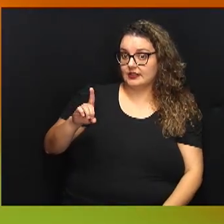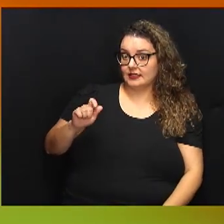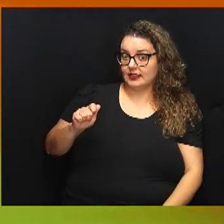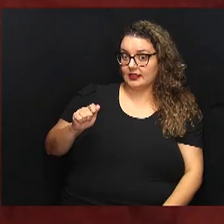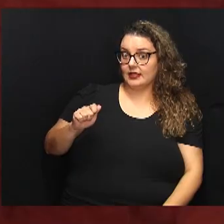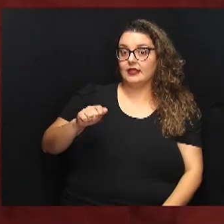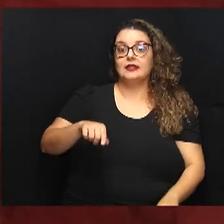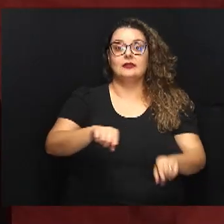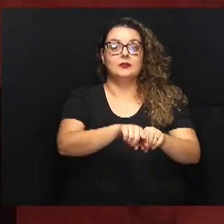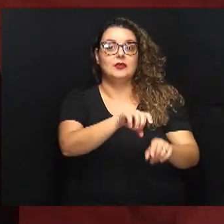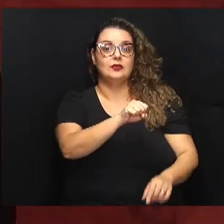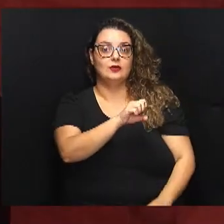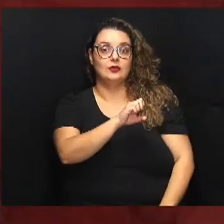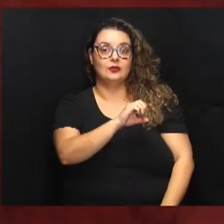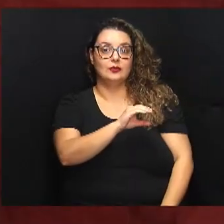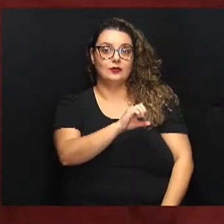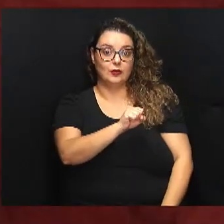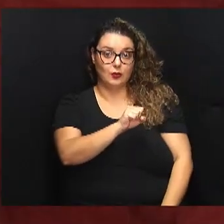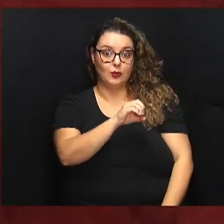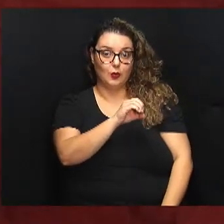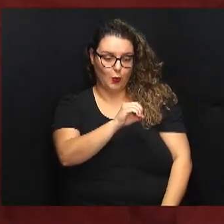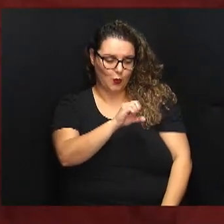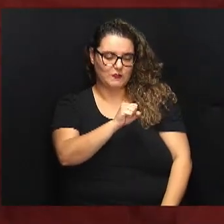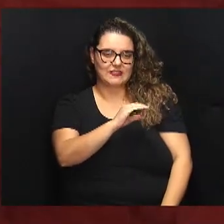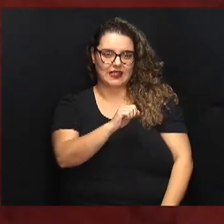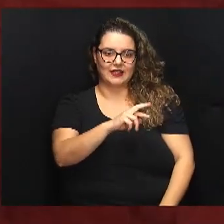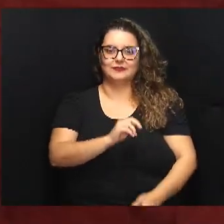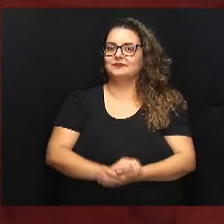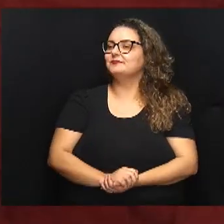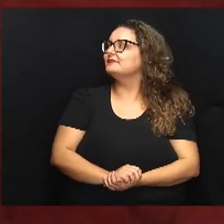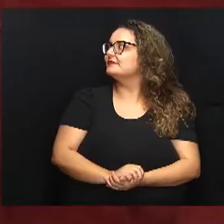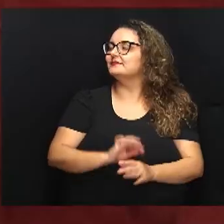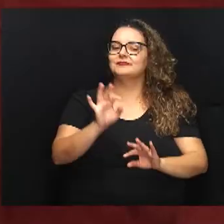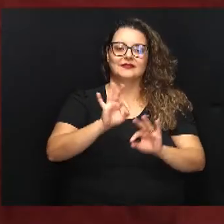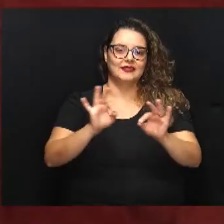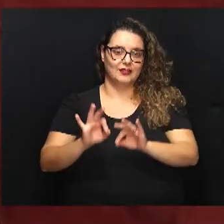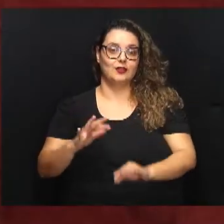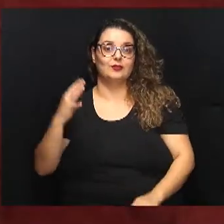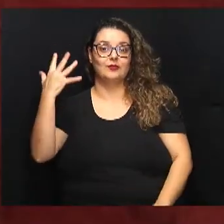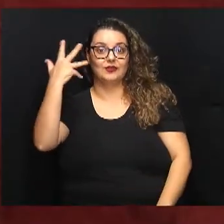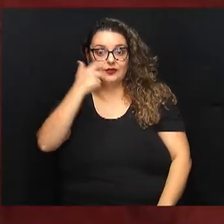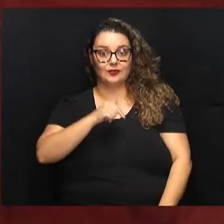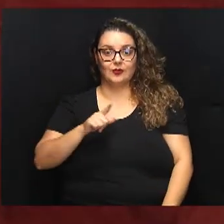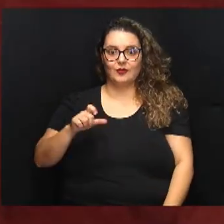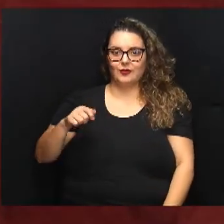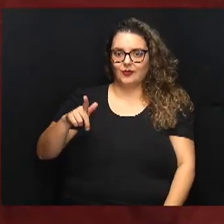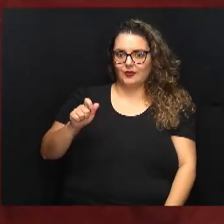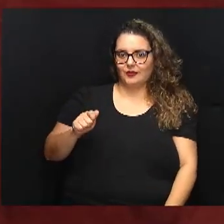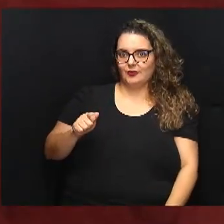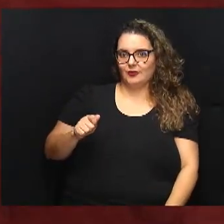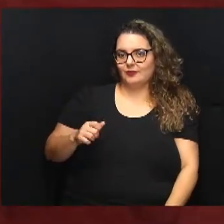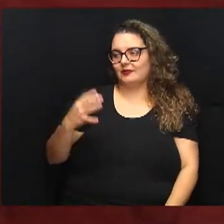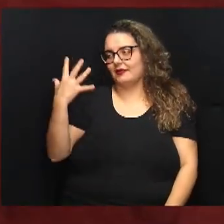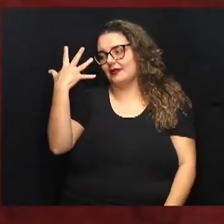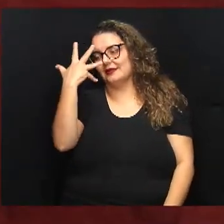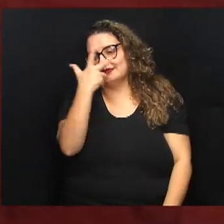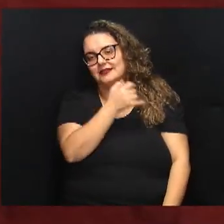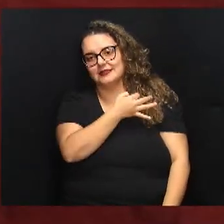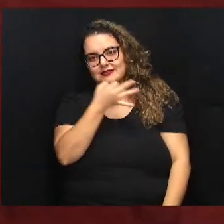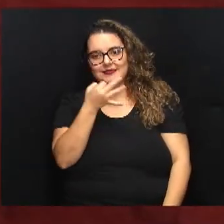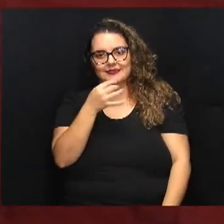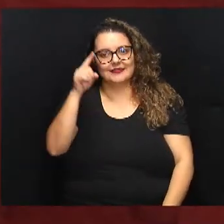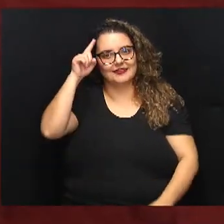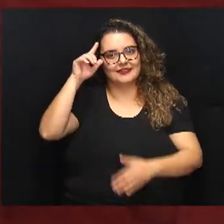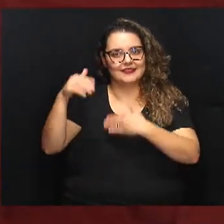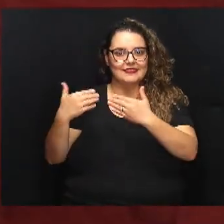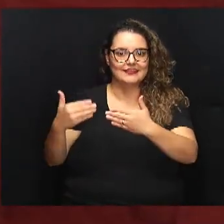Oscar Magrini. Esse projeto ele é muito bonito. O longa-metragem está ficando lindo. A cada dia a gente se surpreende